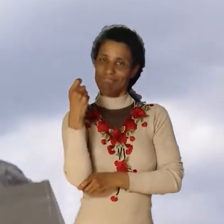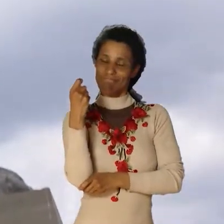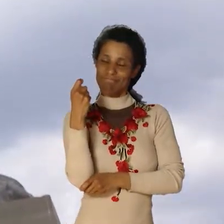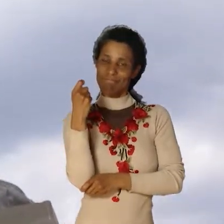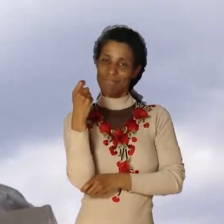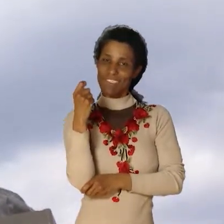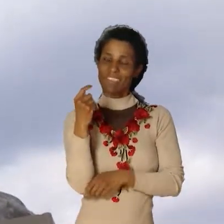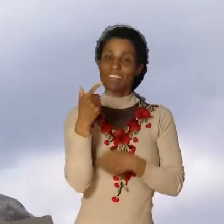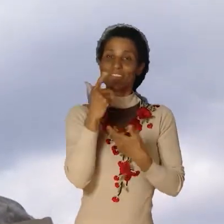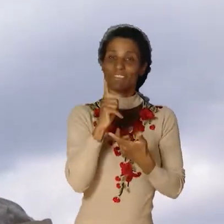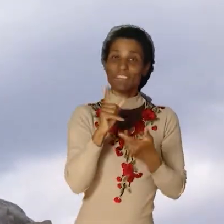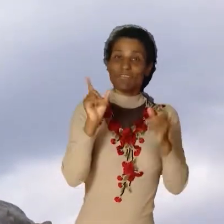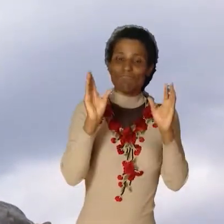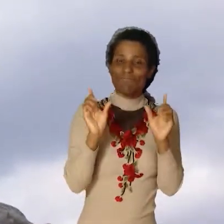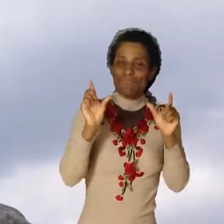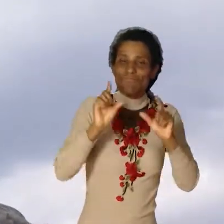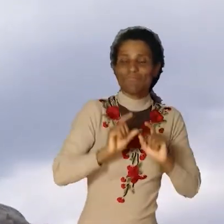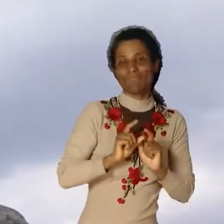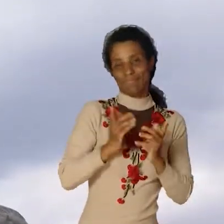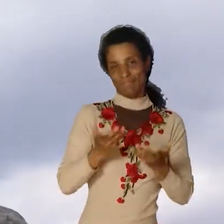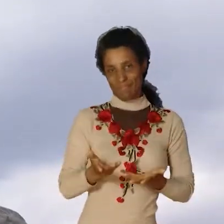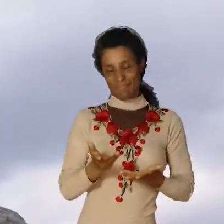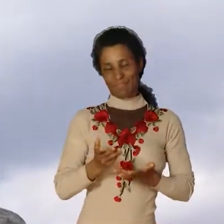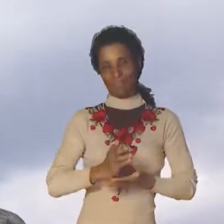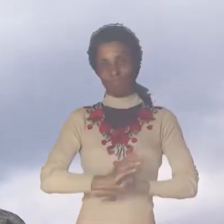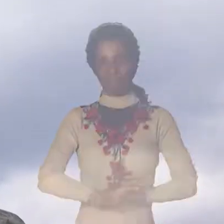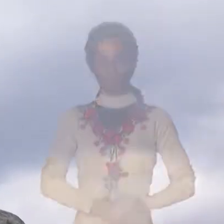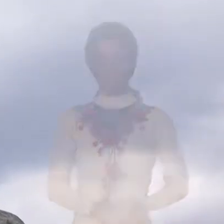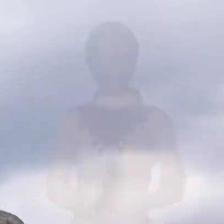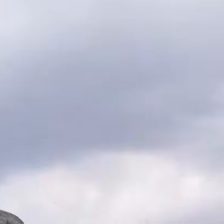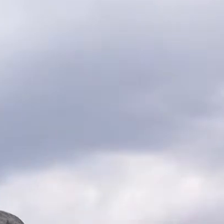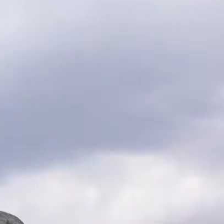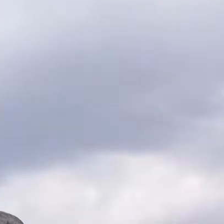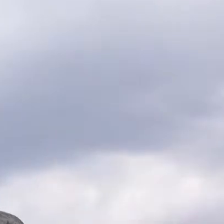reduzindo a sua verdadeira dimensão.